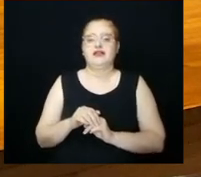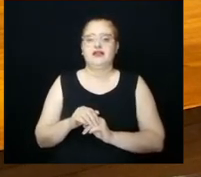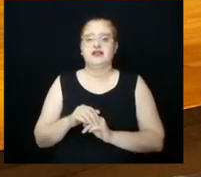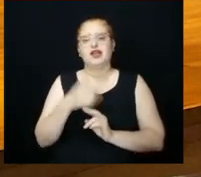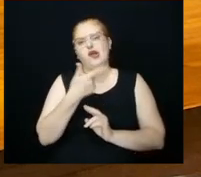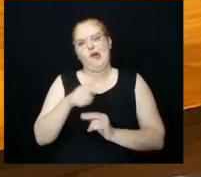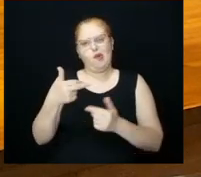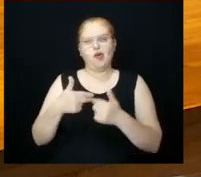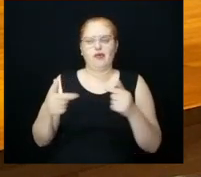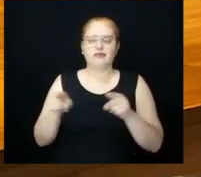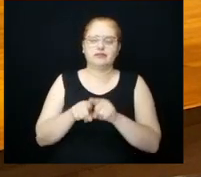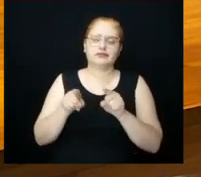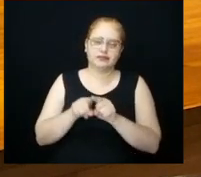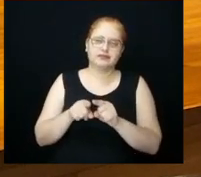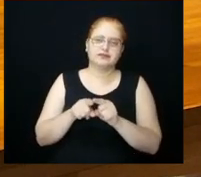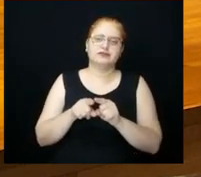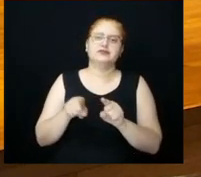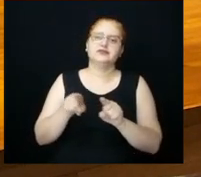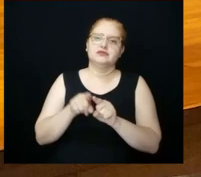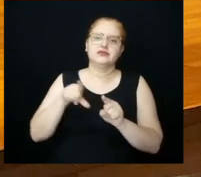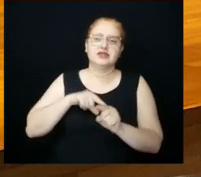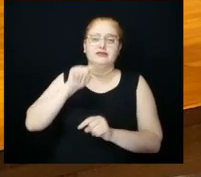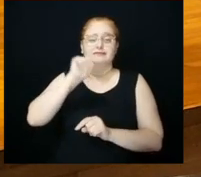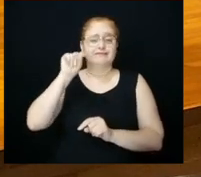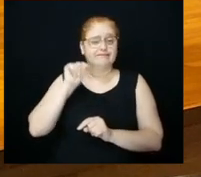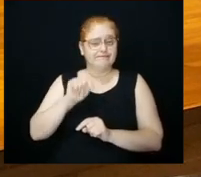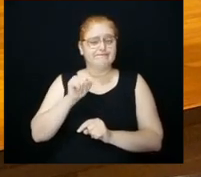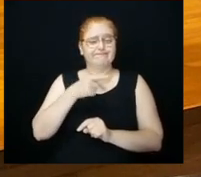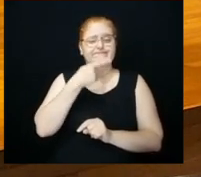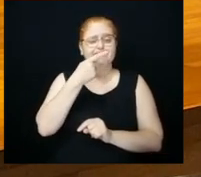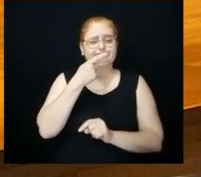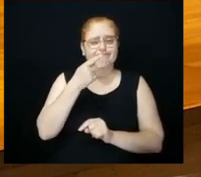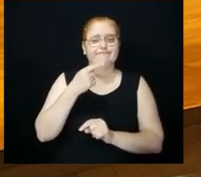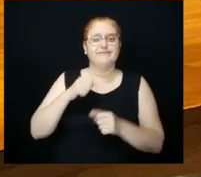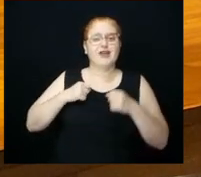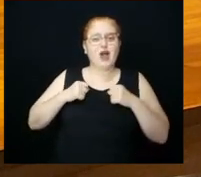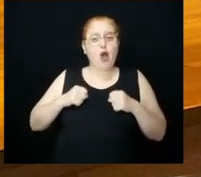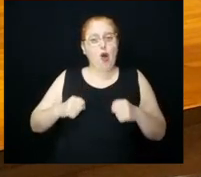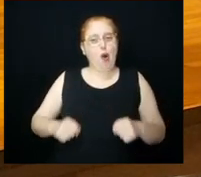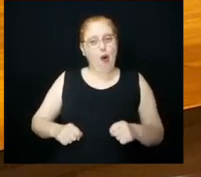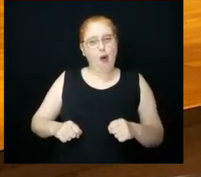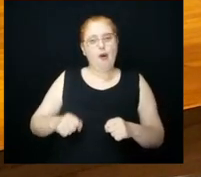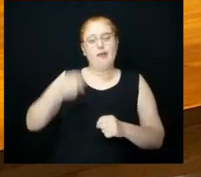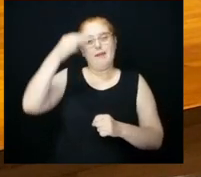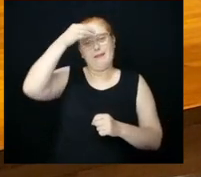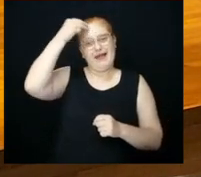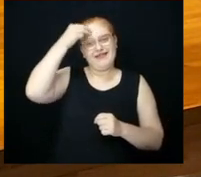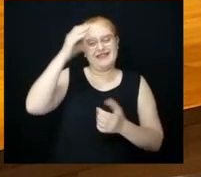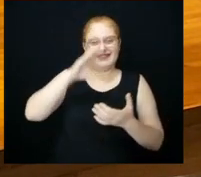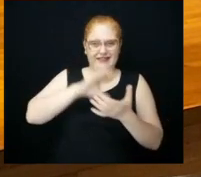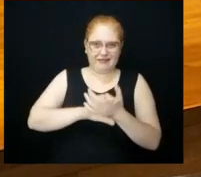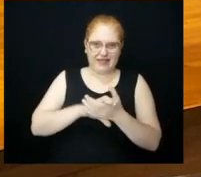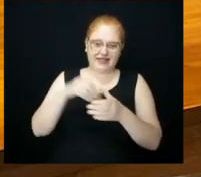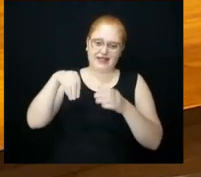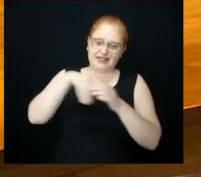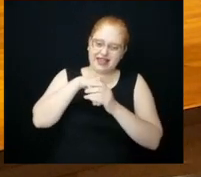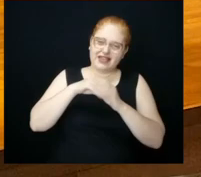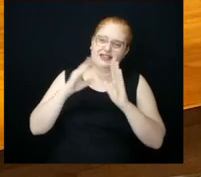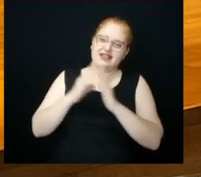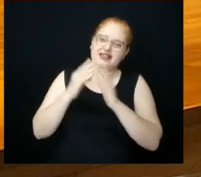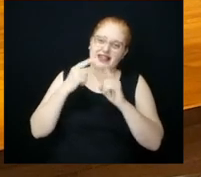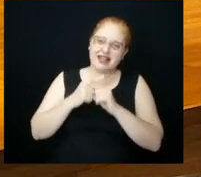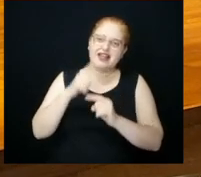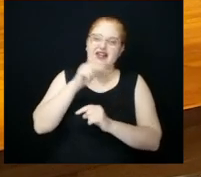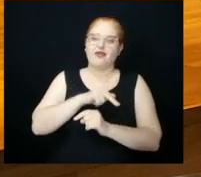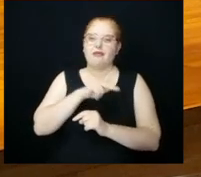Dentre outras, né? E ela traz esse questionamento muito sutil aqui quando ela fala da roupa das daminhas de honra, né? Dentro da igreja, o